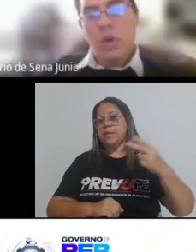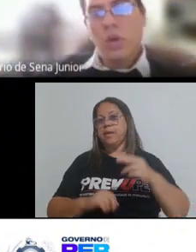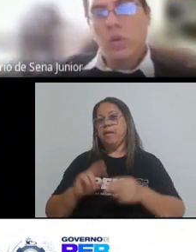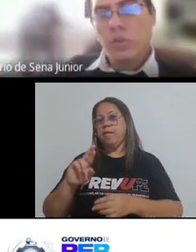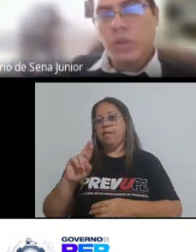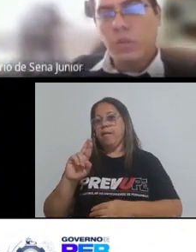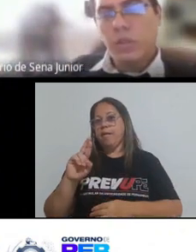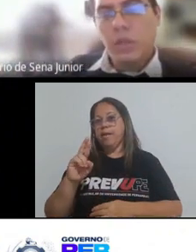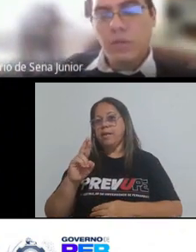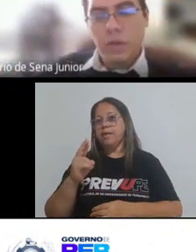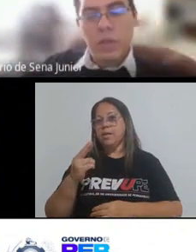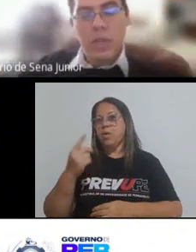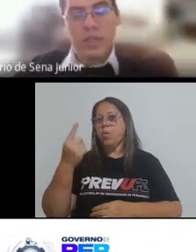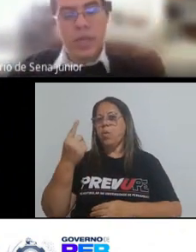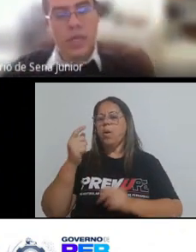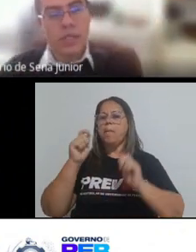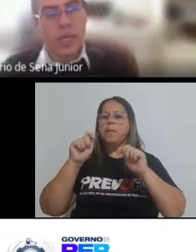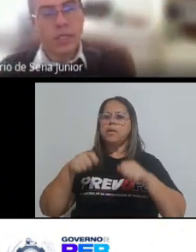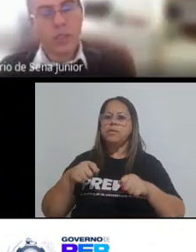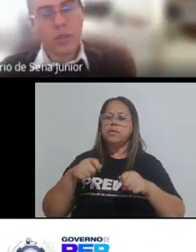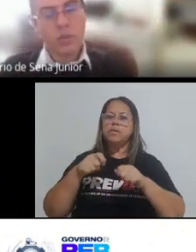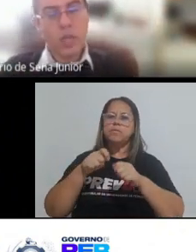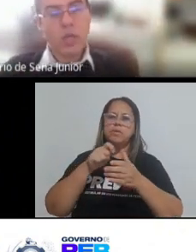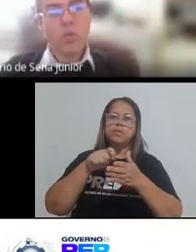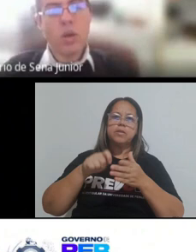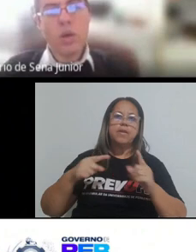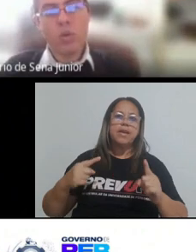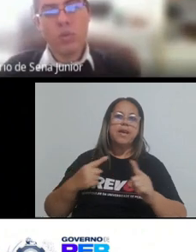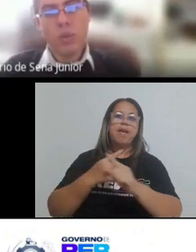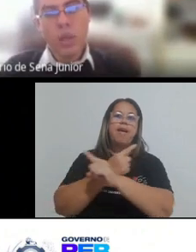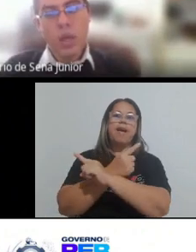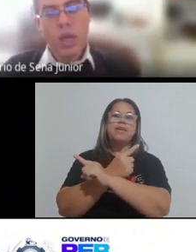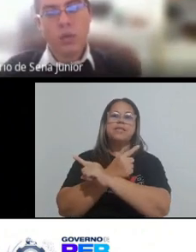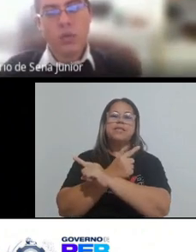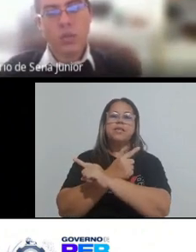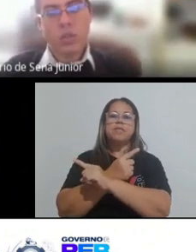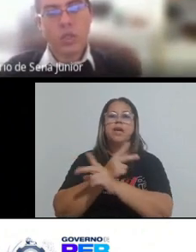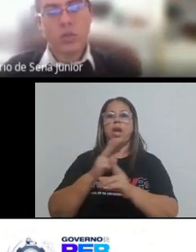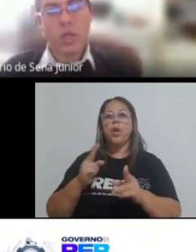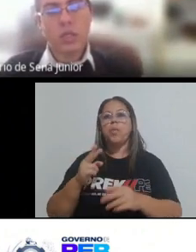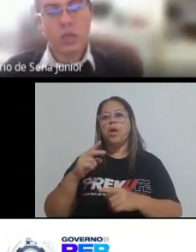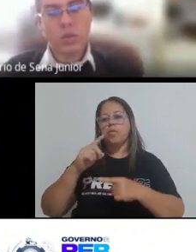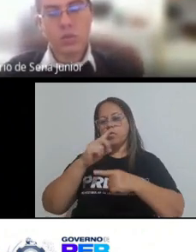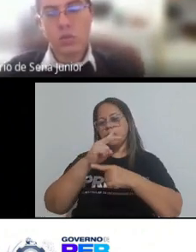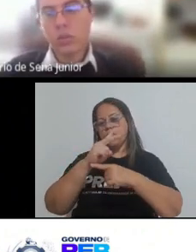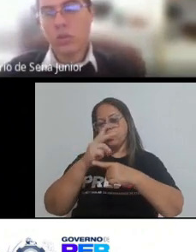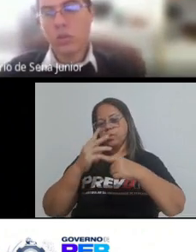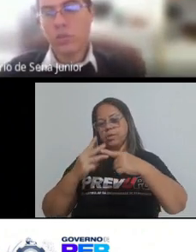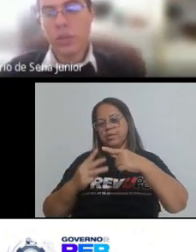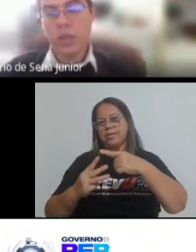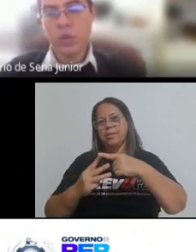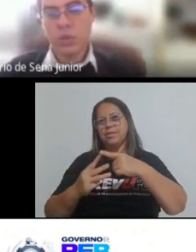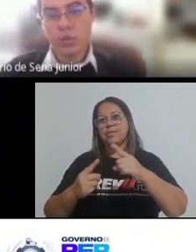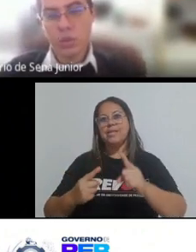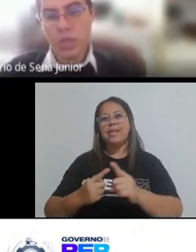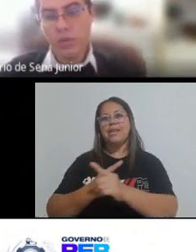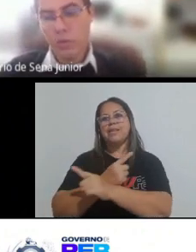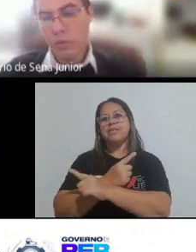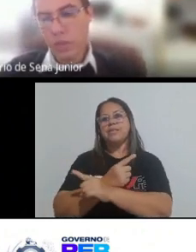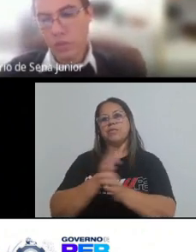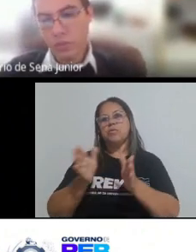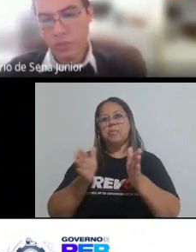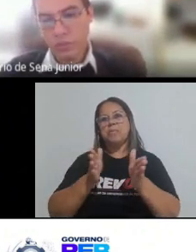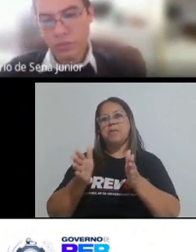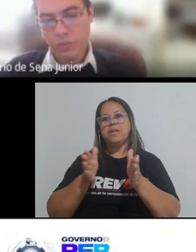logo, nós podemos escrever que essa razão é igual a dois terços da razão dos seus períodos de